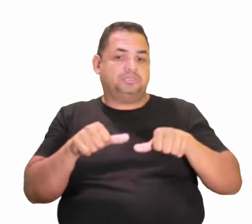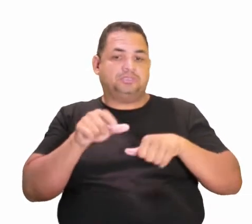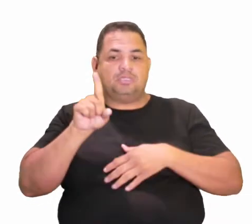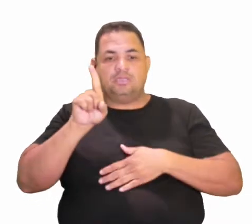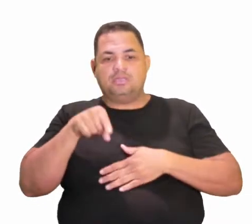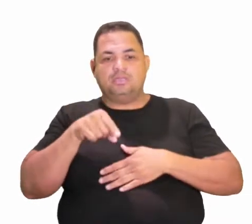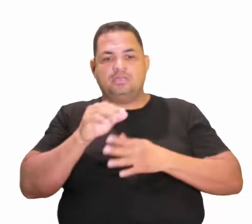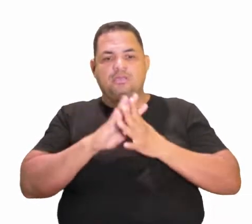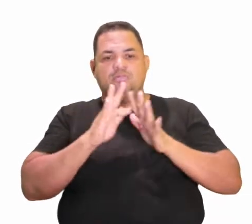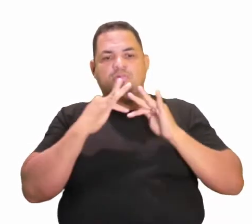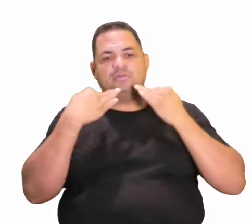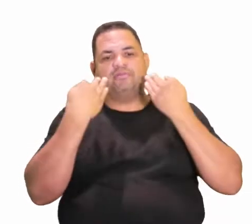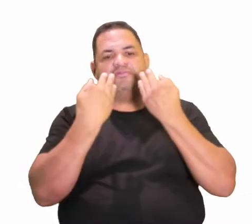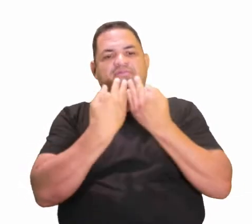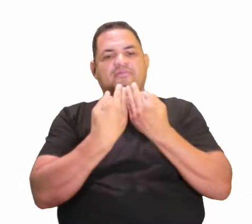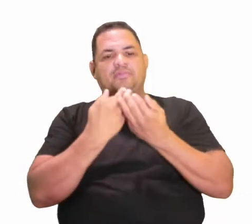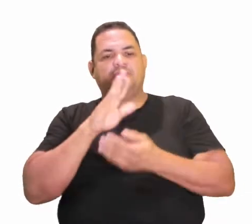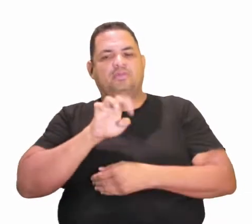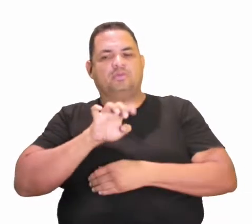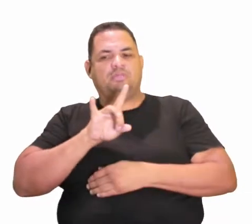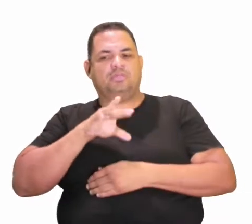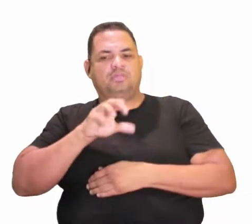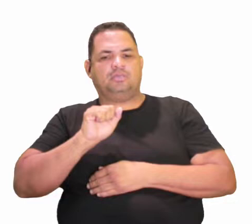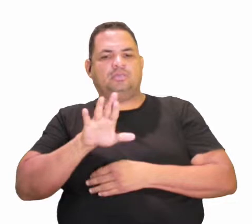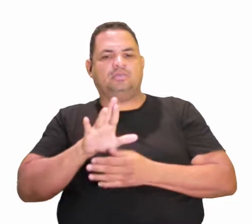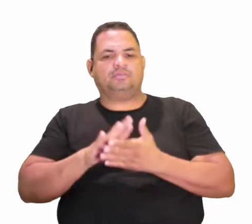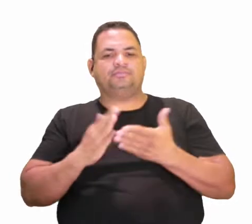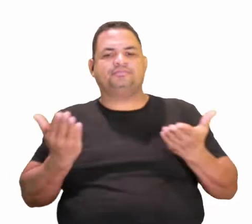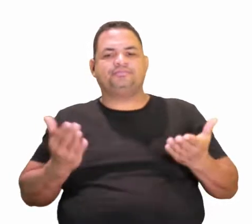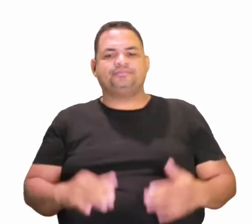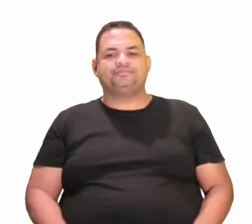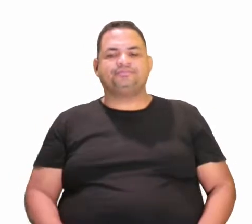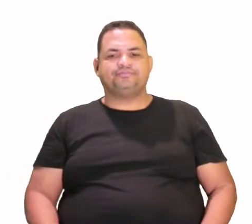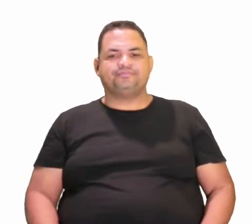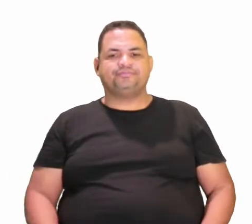uma família nuclear, esta é uma família